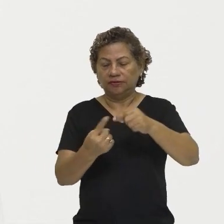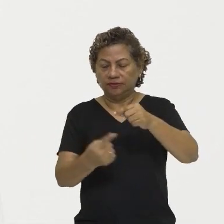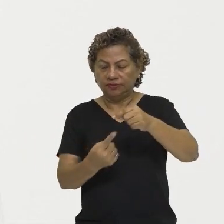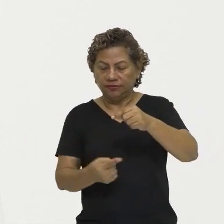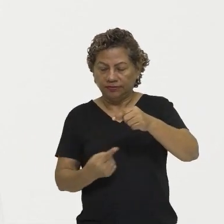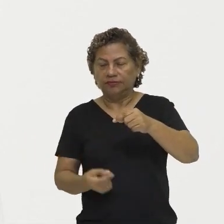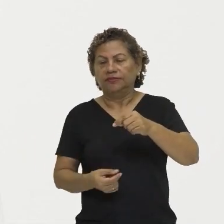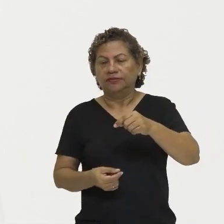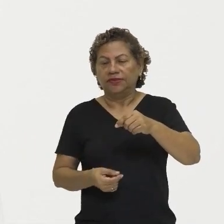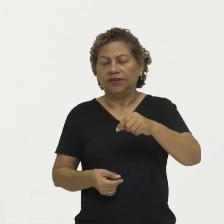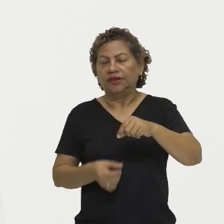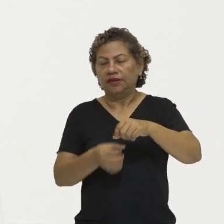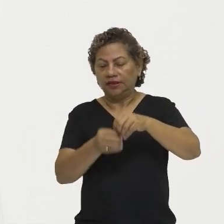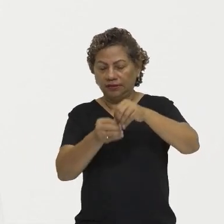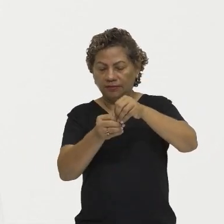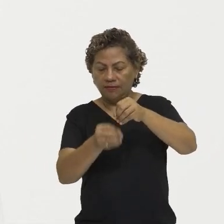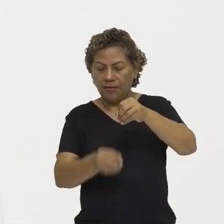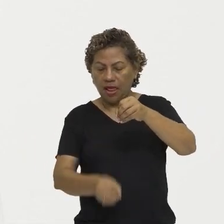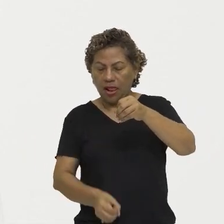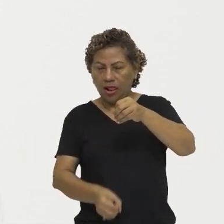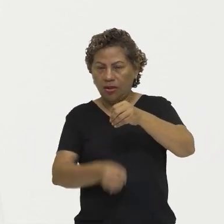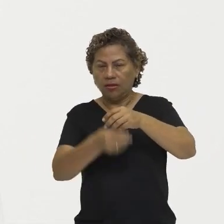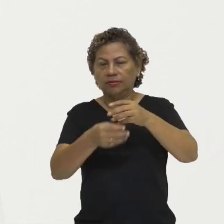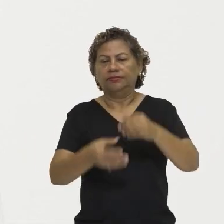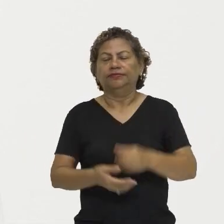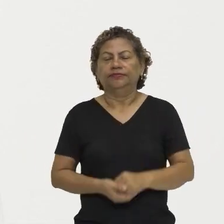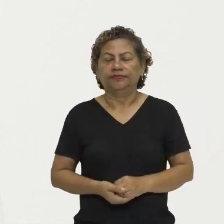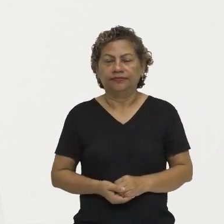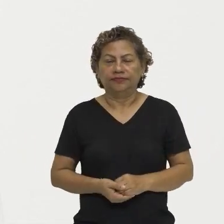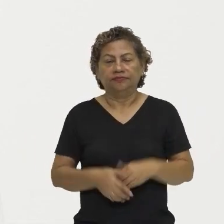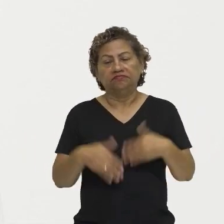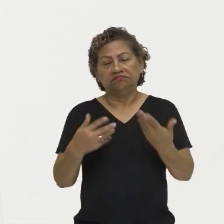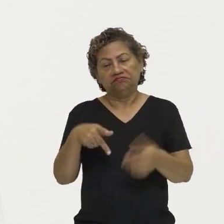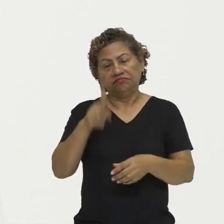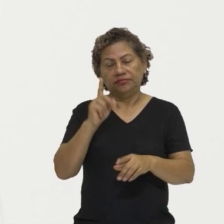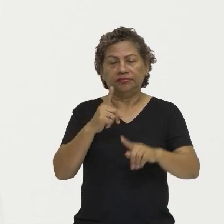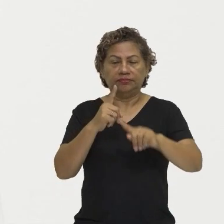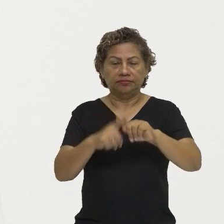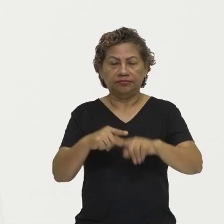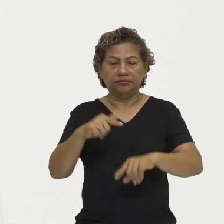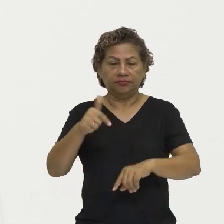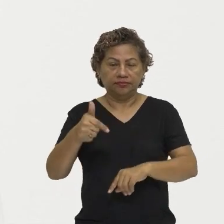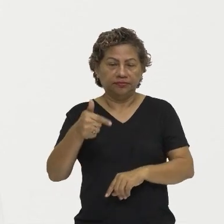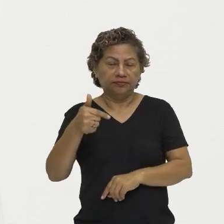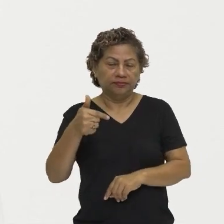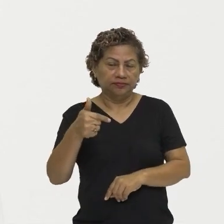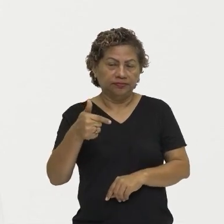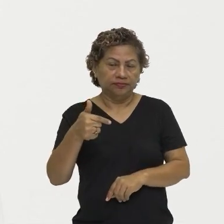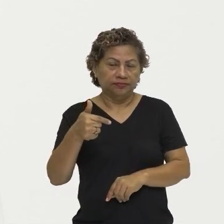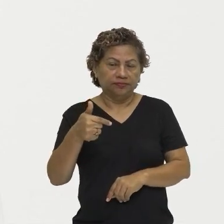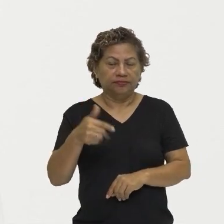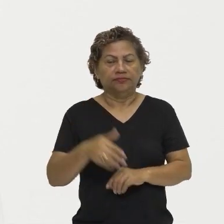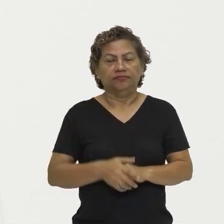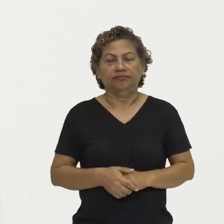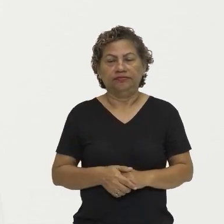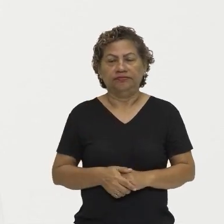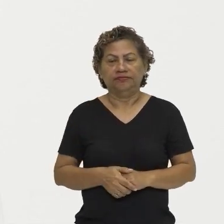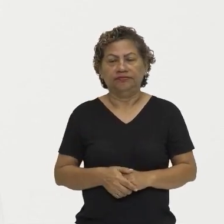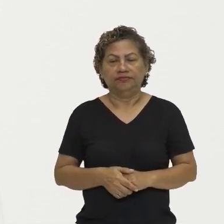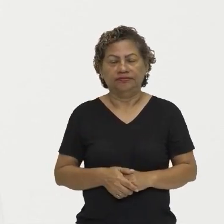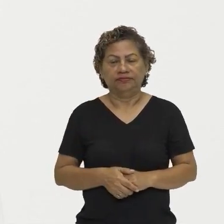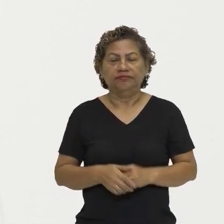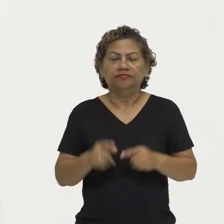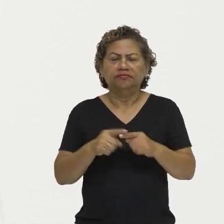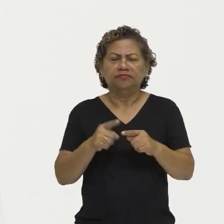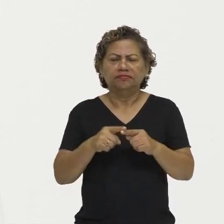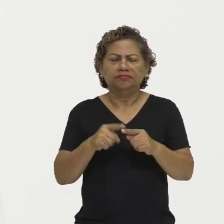metade da constante elástica K multiplicada pela distensão ou compressão da